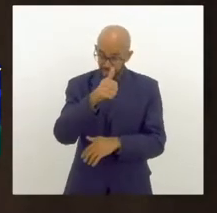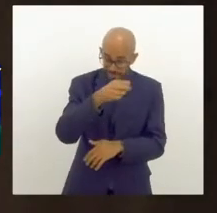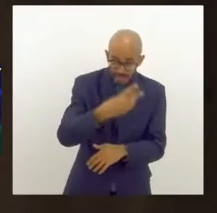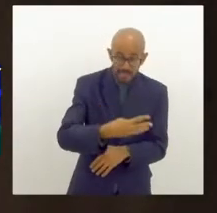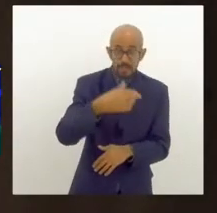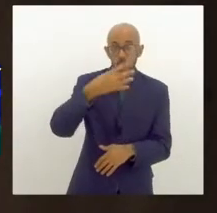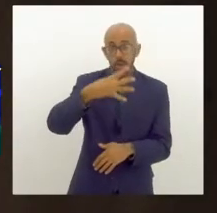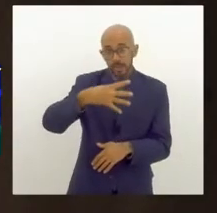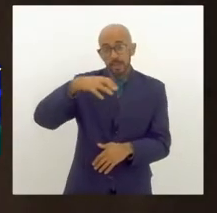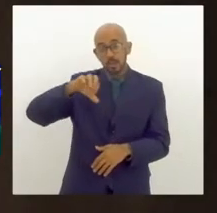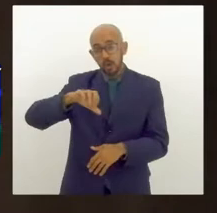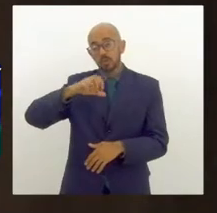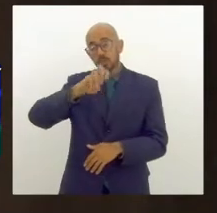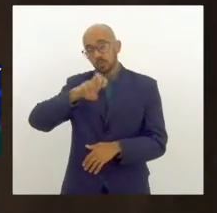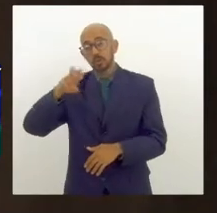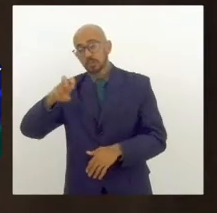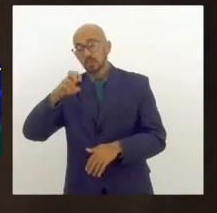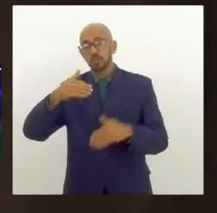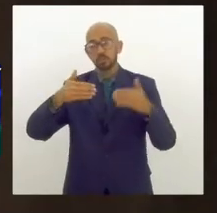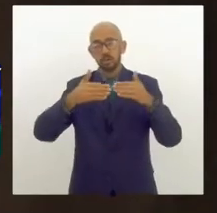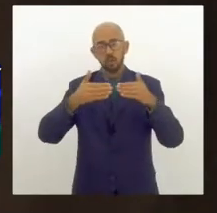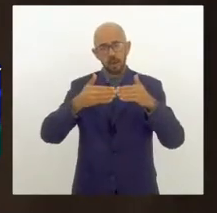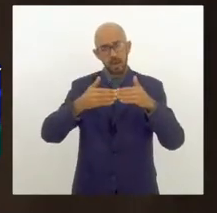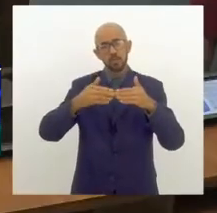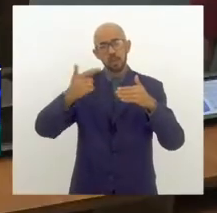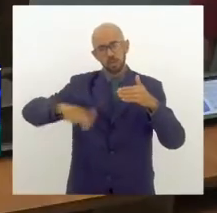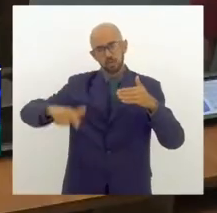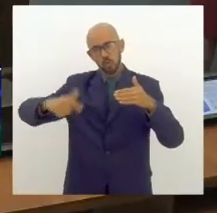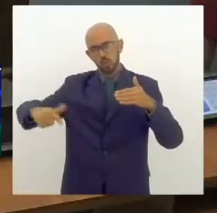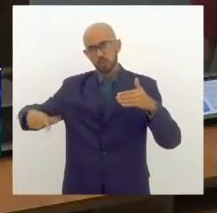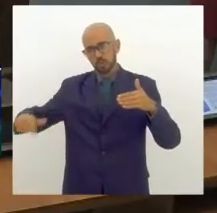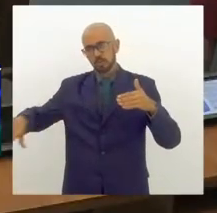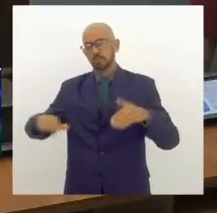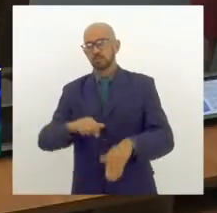e 55 e favorável às demais emendas.